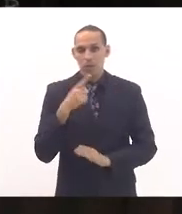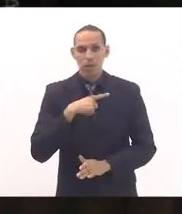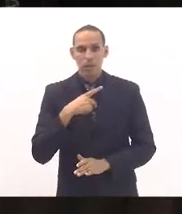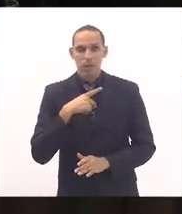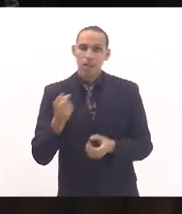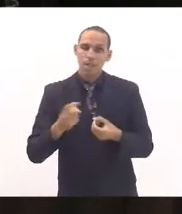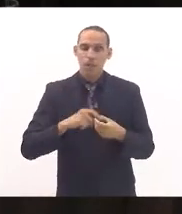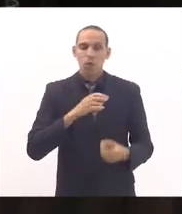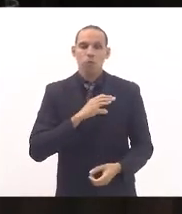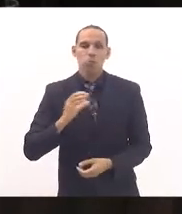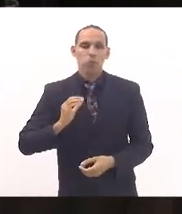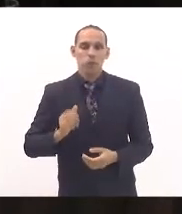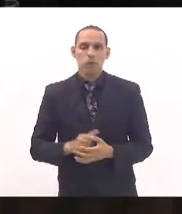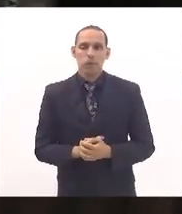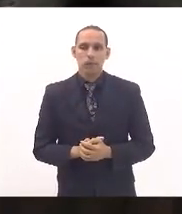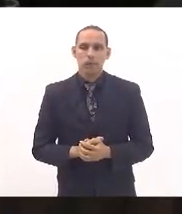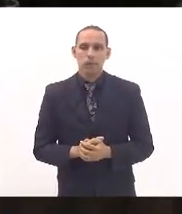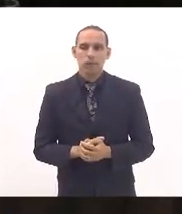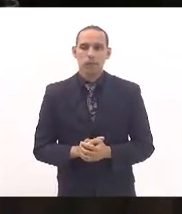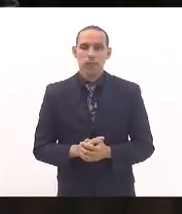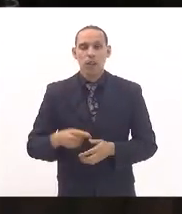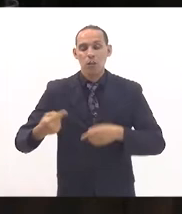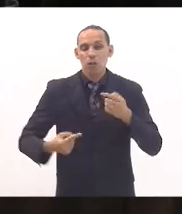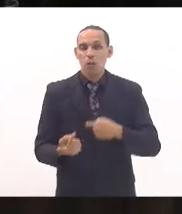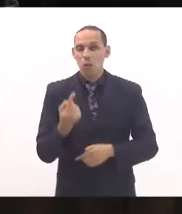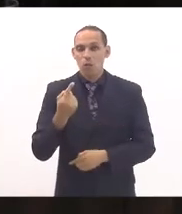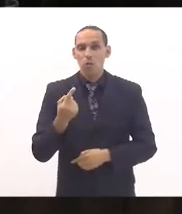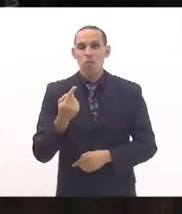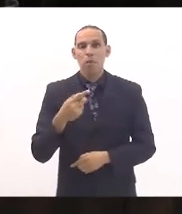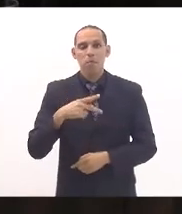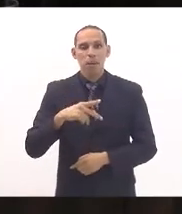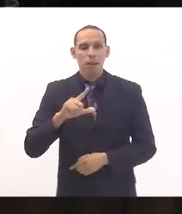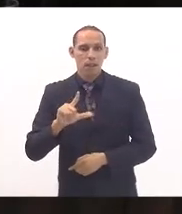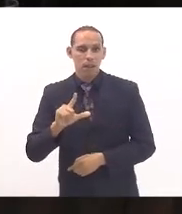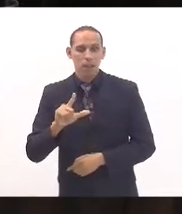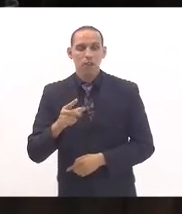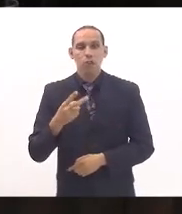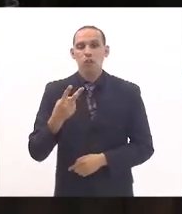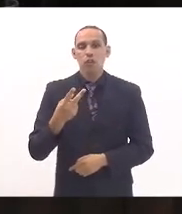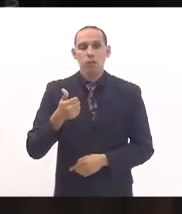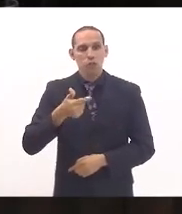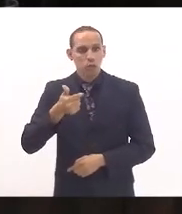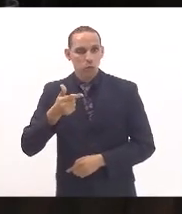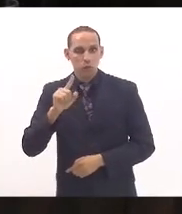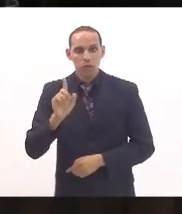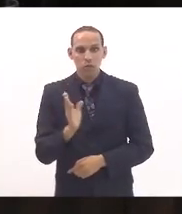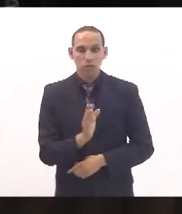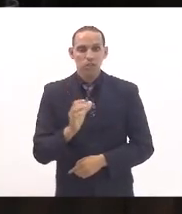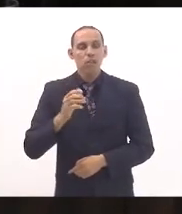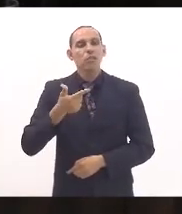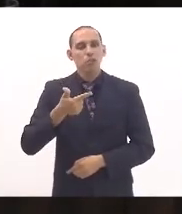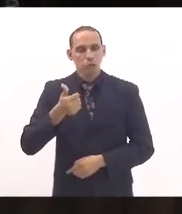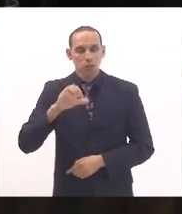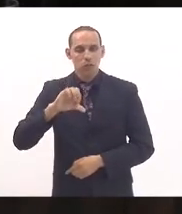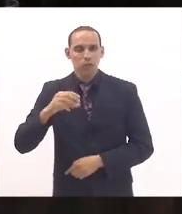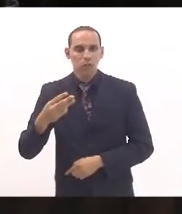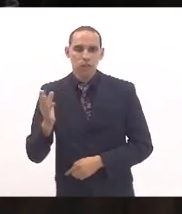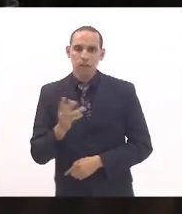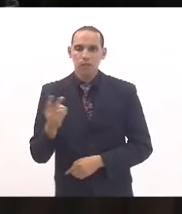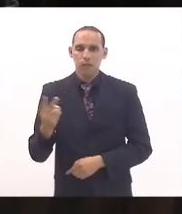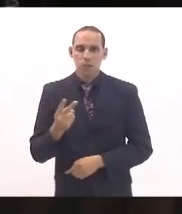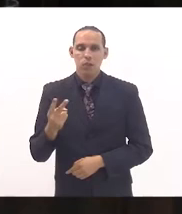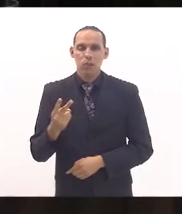emenda e retorna às comissões. Em discussão, única projeto de resolução 1293-22, de autoria do deputado Max Lemos. Concede o